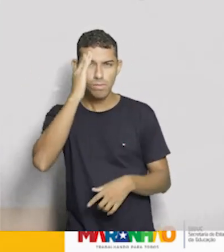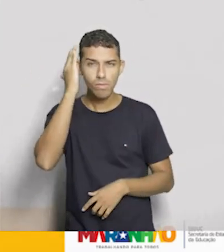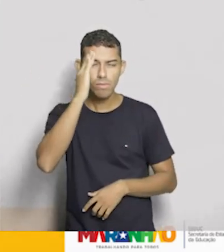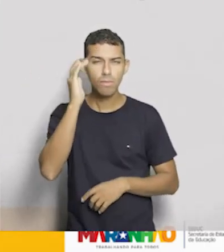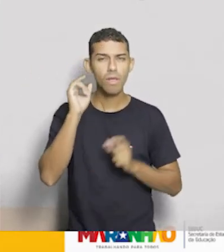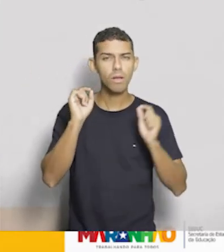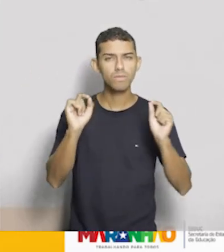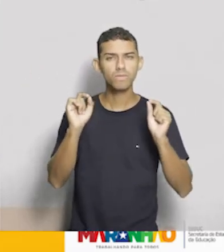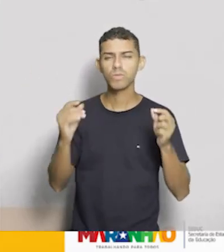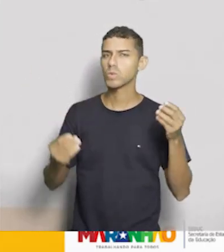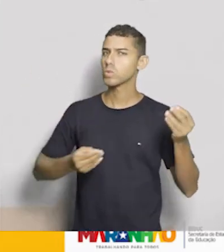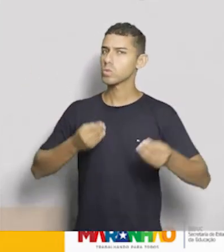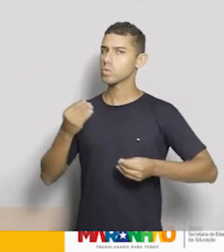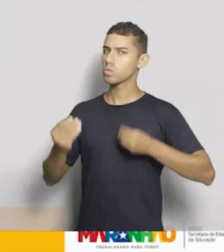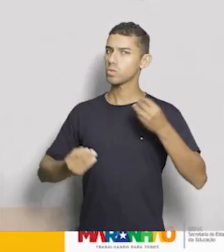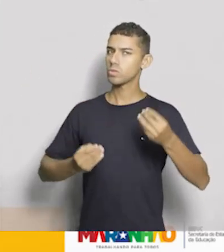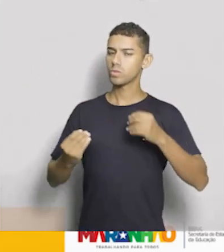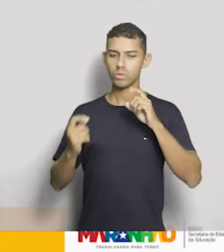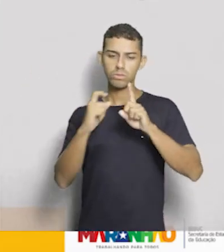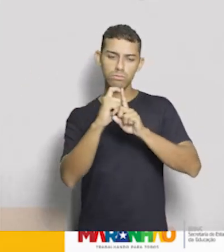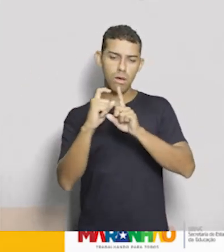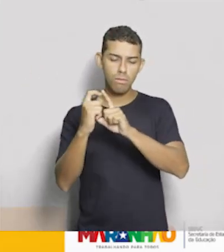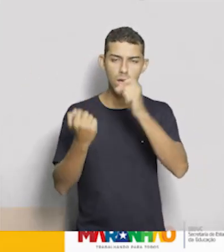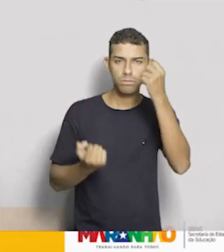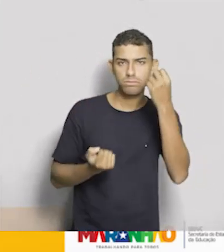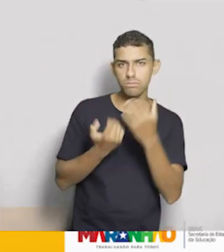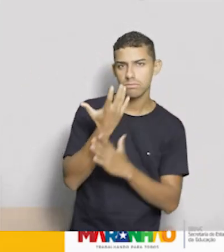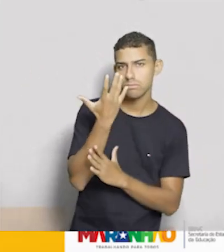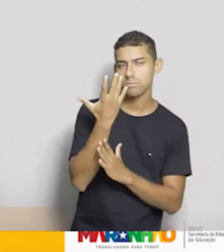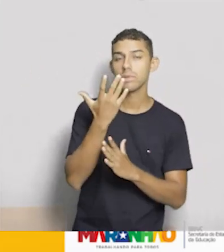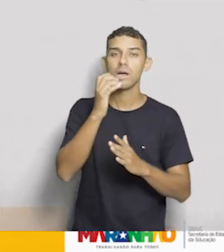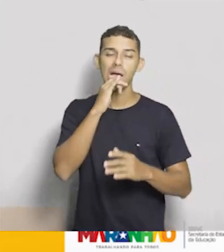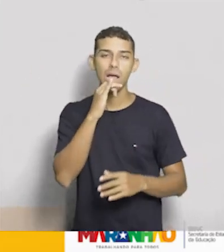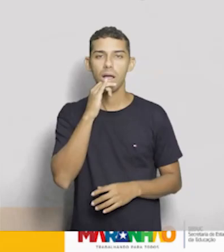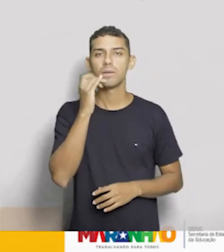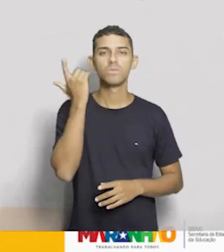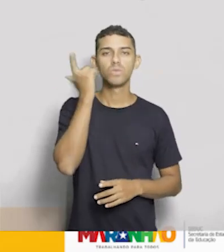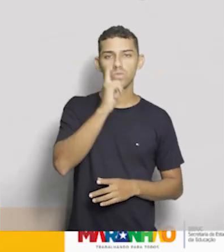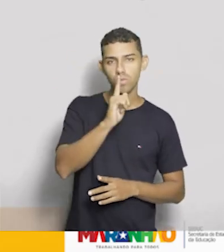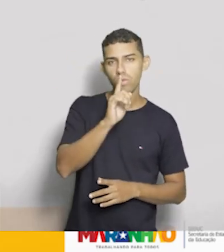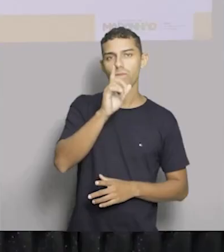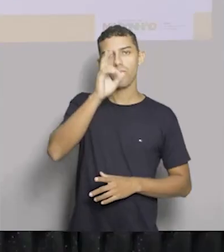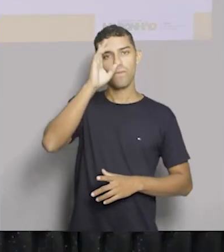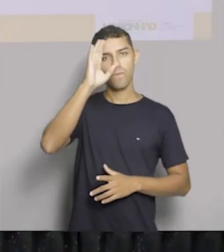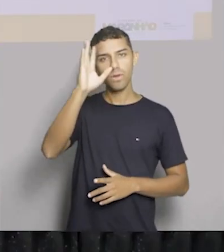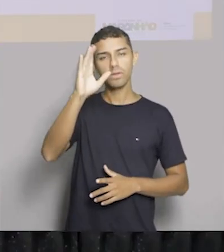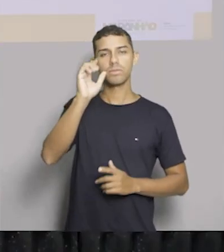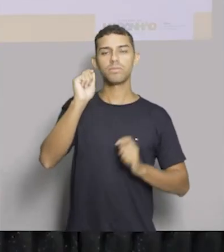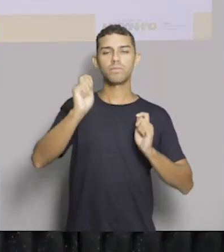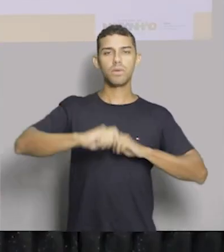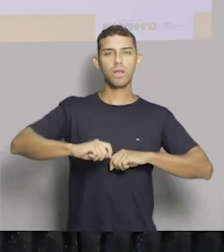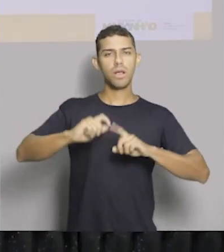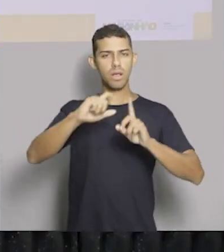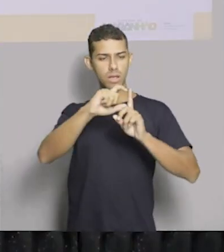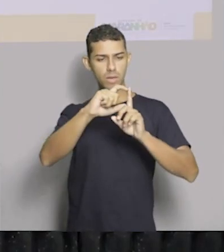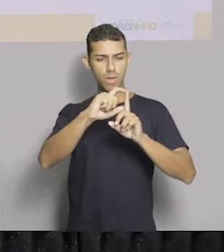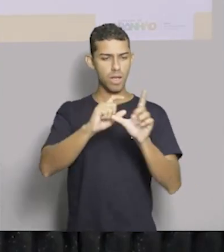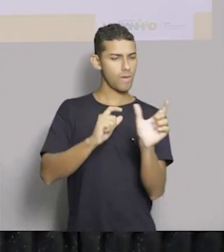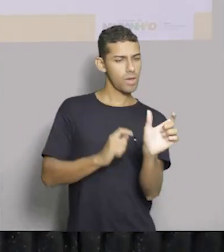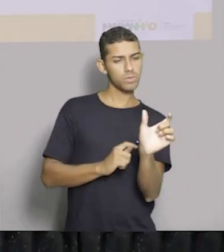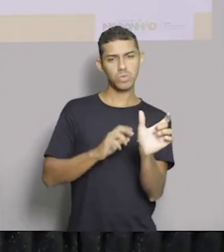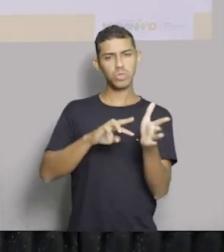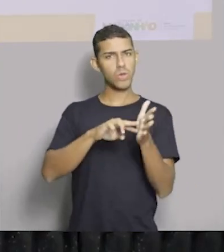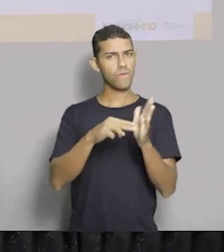um pouquinho como as palavras são criadas. Isso te ajuda, por exemplo, a você lidar com uma palavra desconhecida. Então,